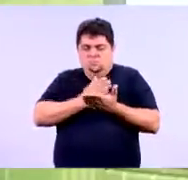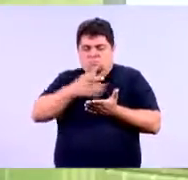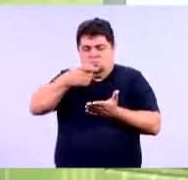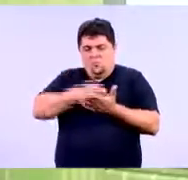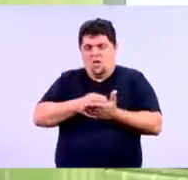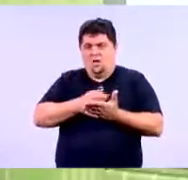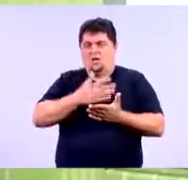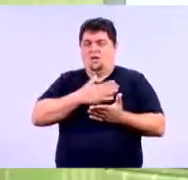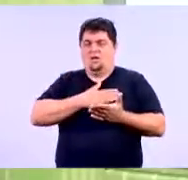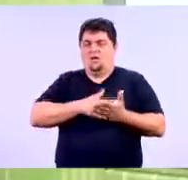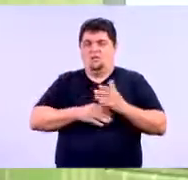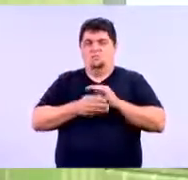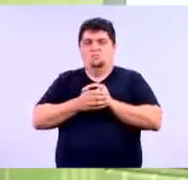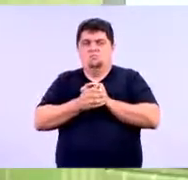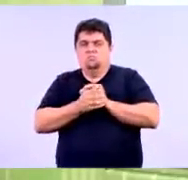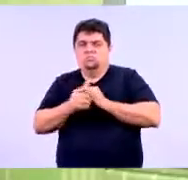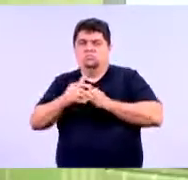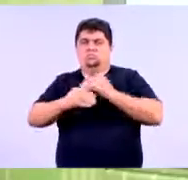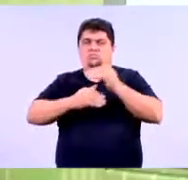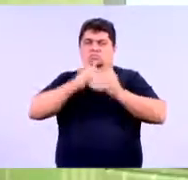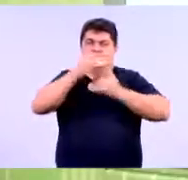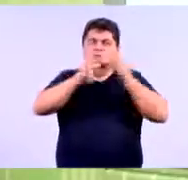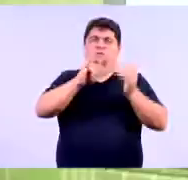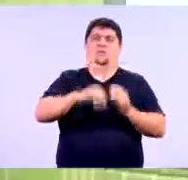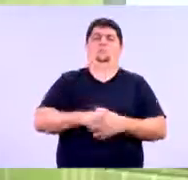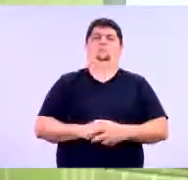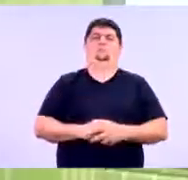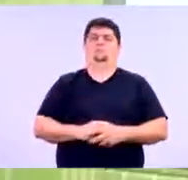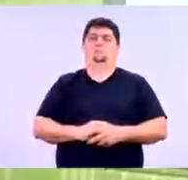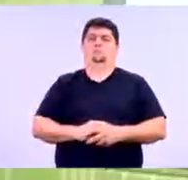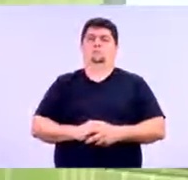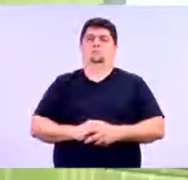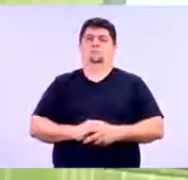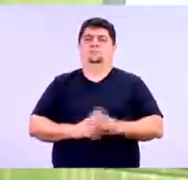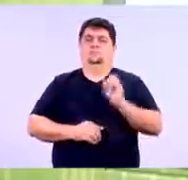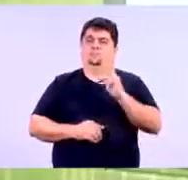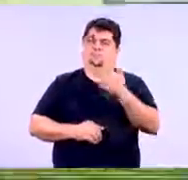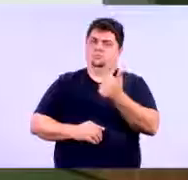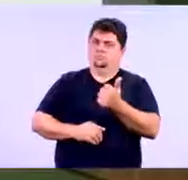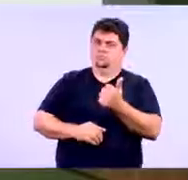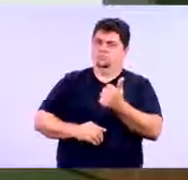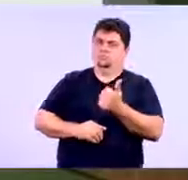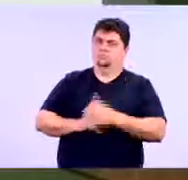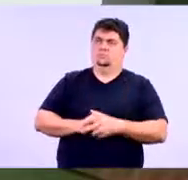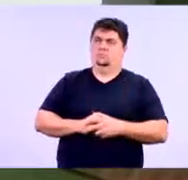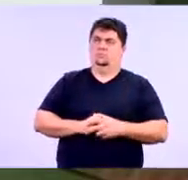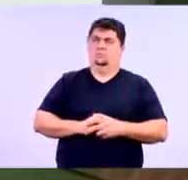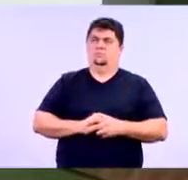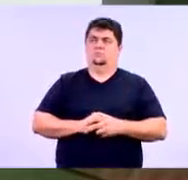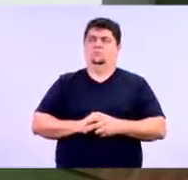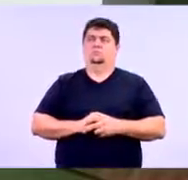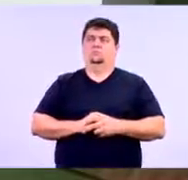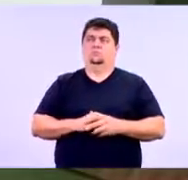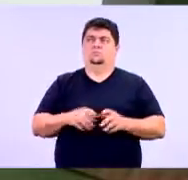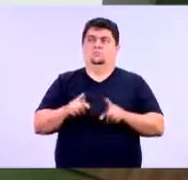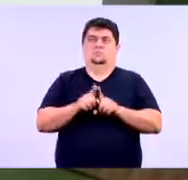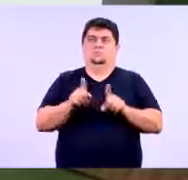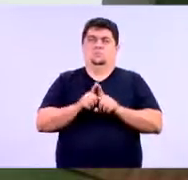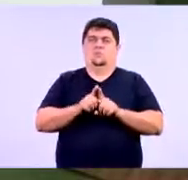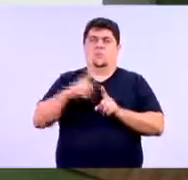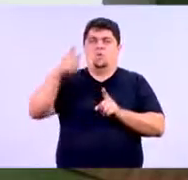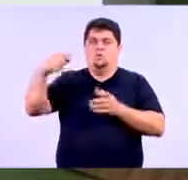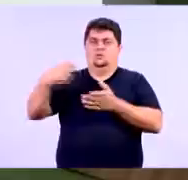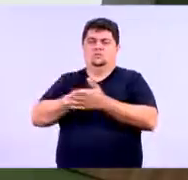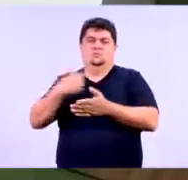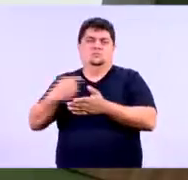forma paulatina e parcelada. Concorda, professor? Concordo, professor. E chegaram outras perguntas